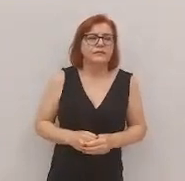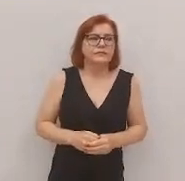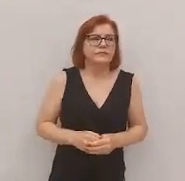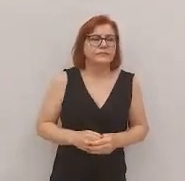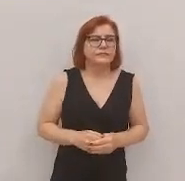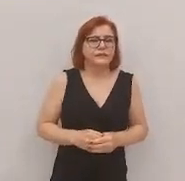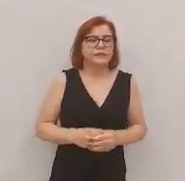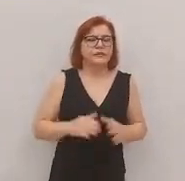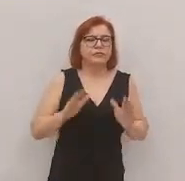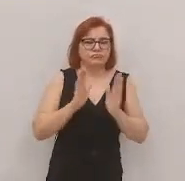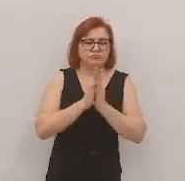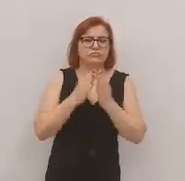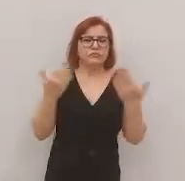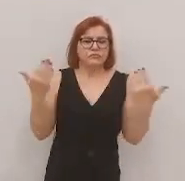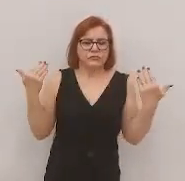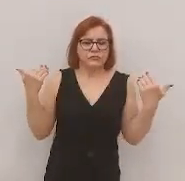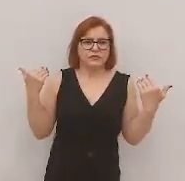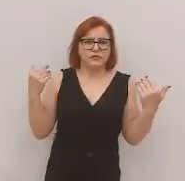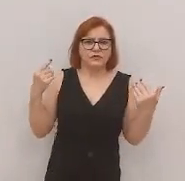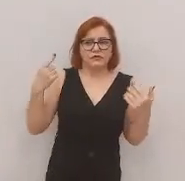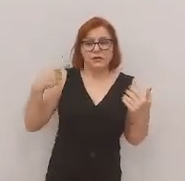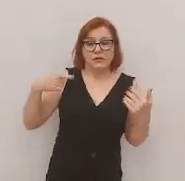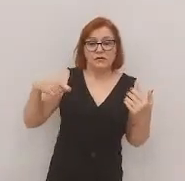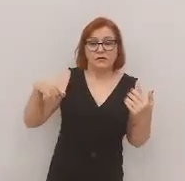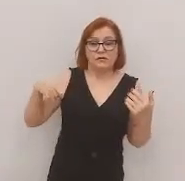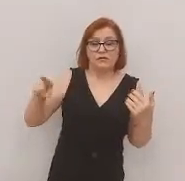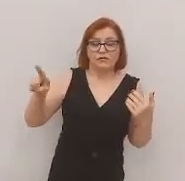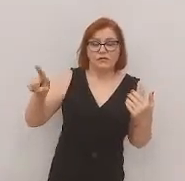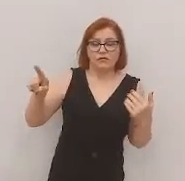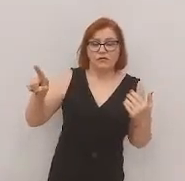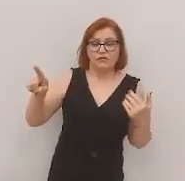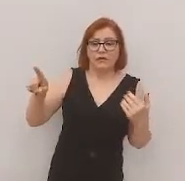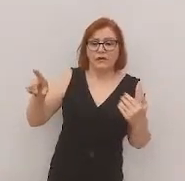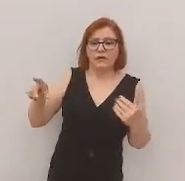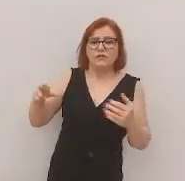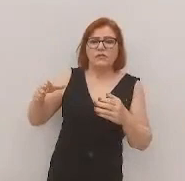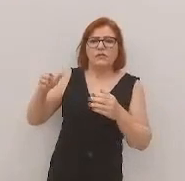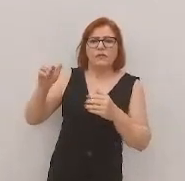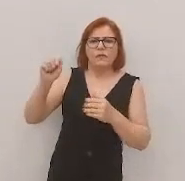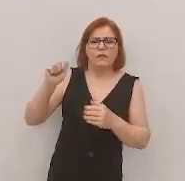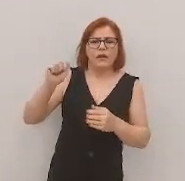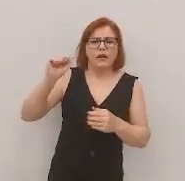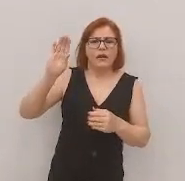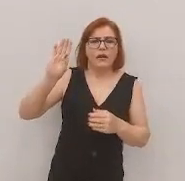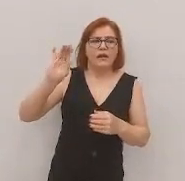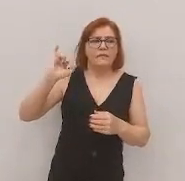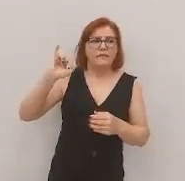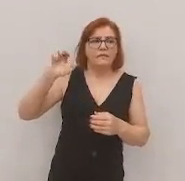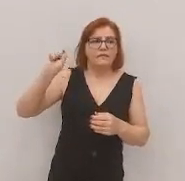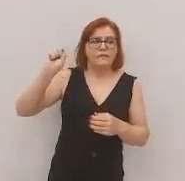Pegou e jogou eles no abismo. Jogou no abismo. Vai estar